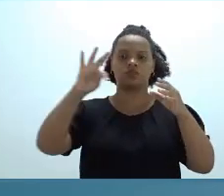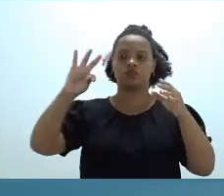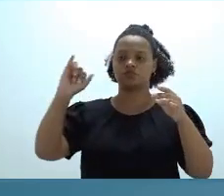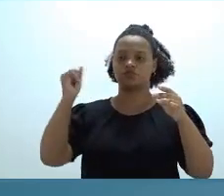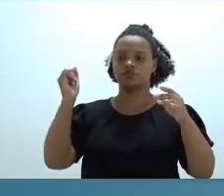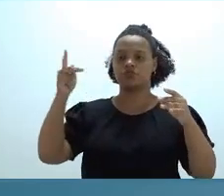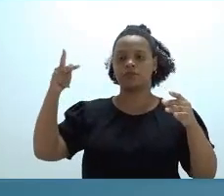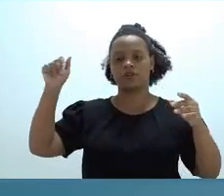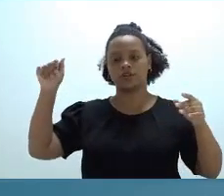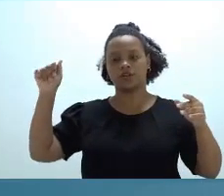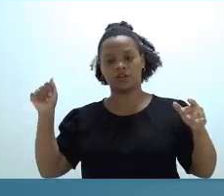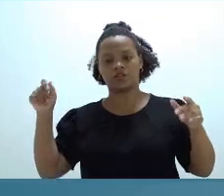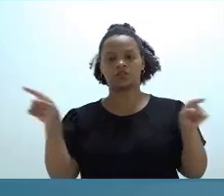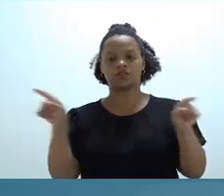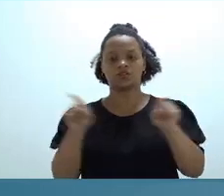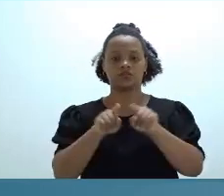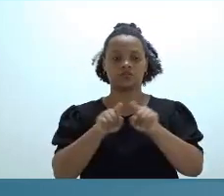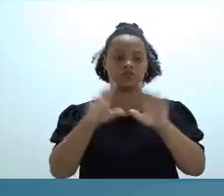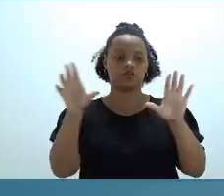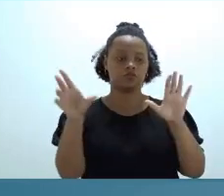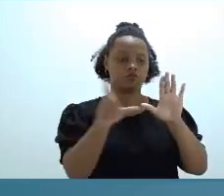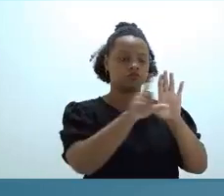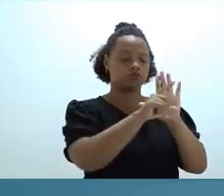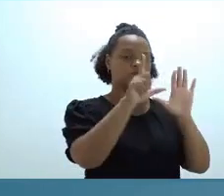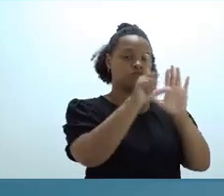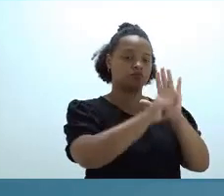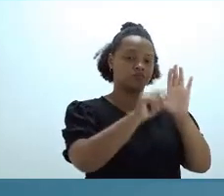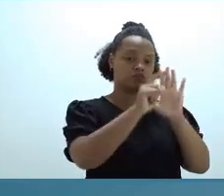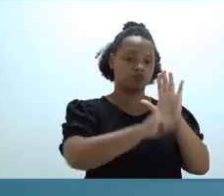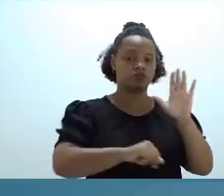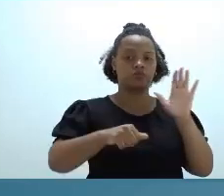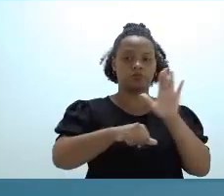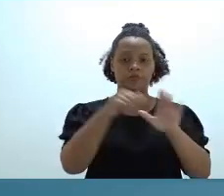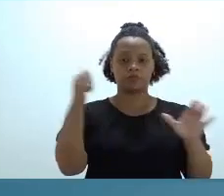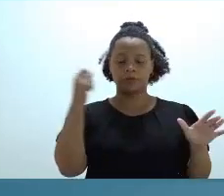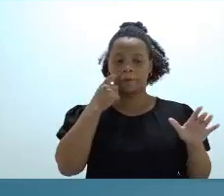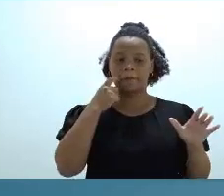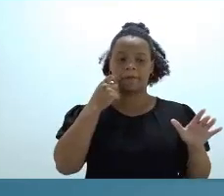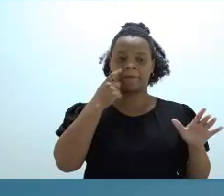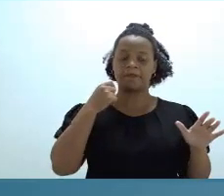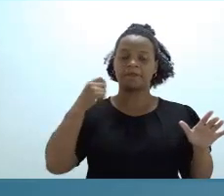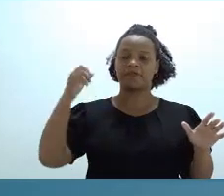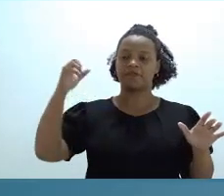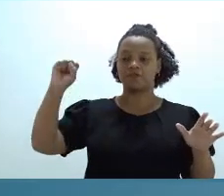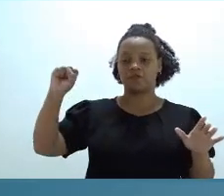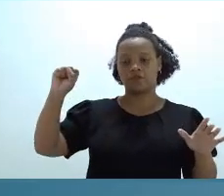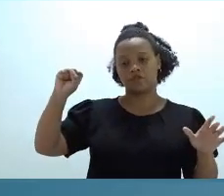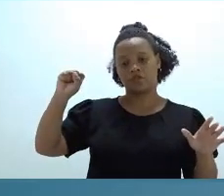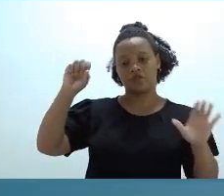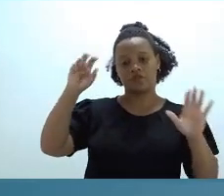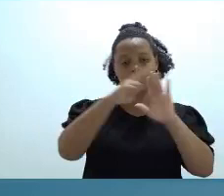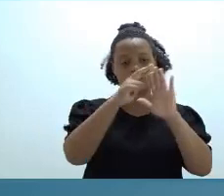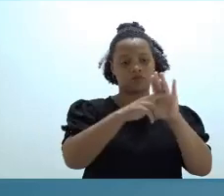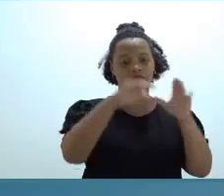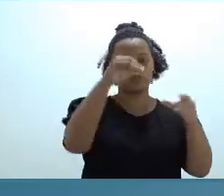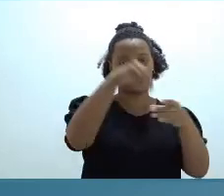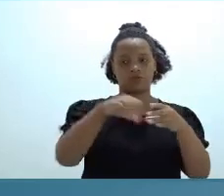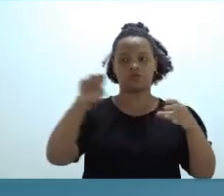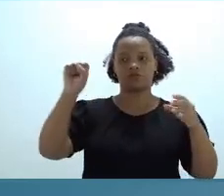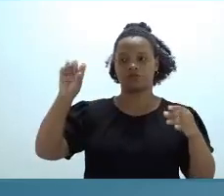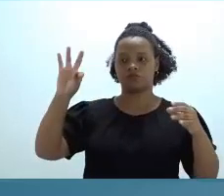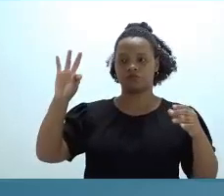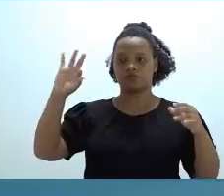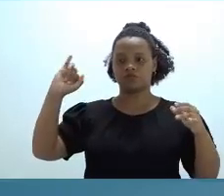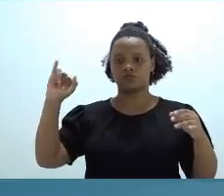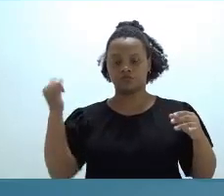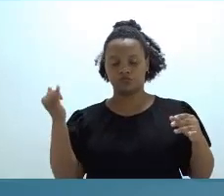9, parágrafo 1º do Regimento Interno do STJ. Igualmente, o rol previsto no artigo 31, parágrafo 1º do Regimento Interno